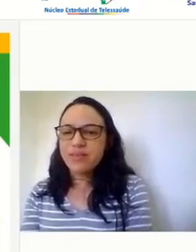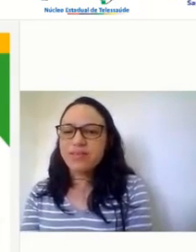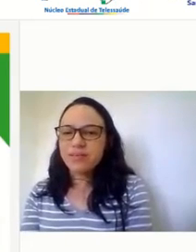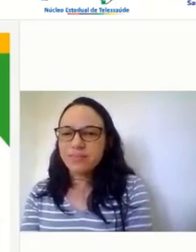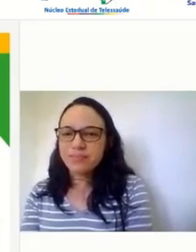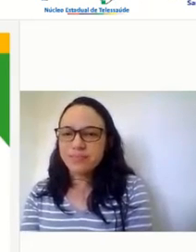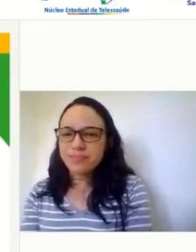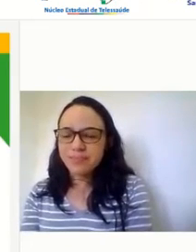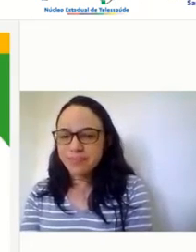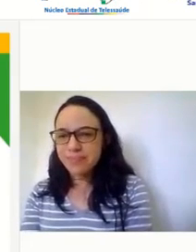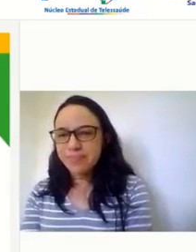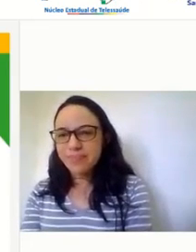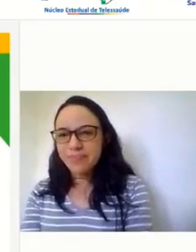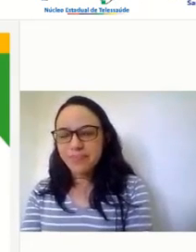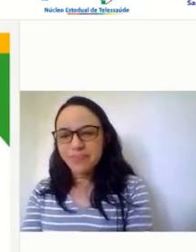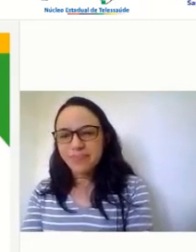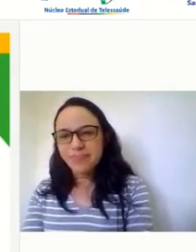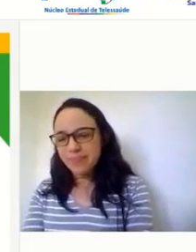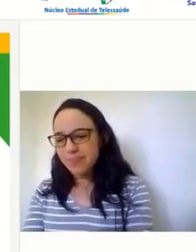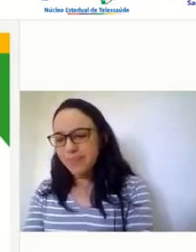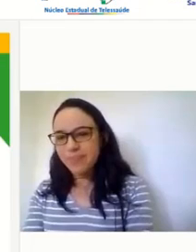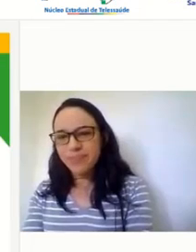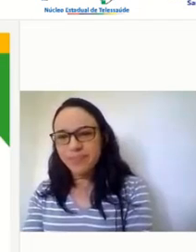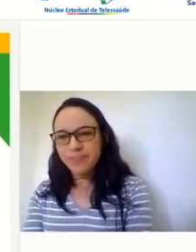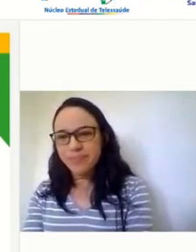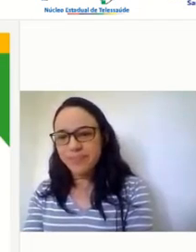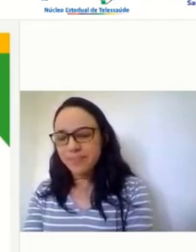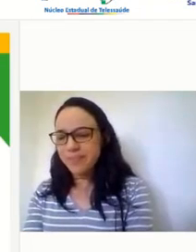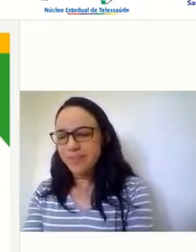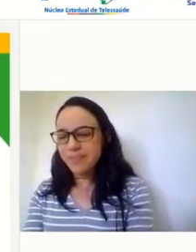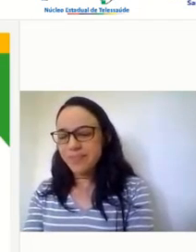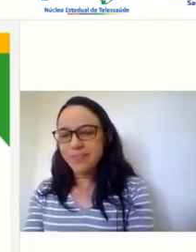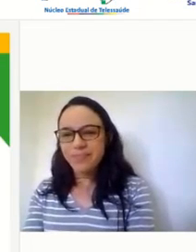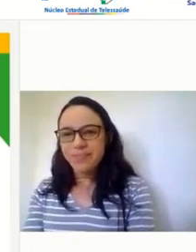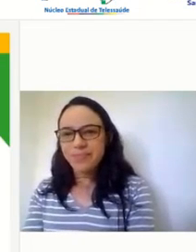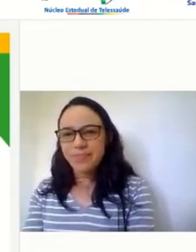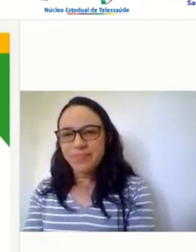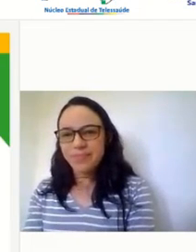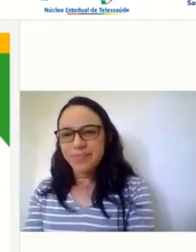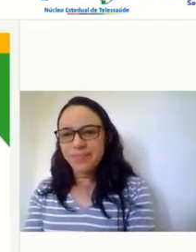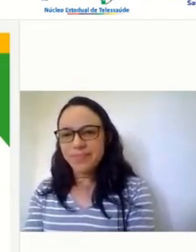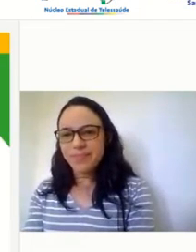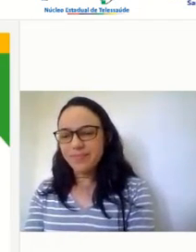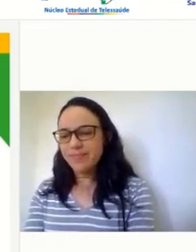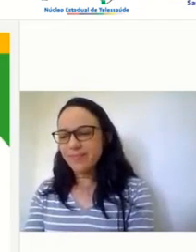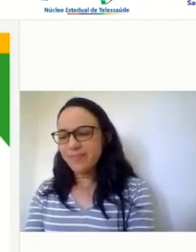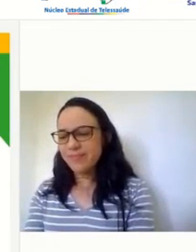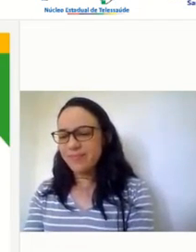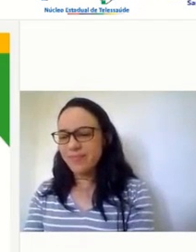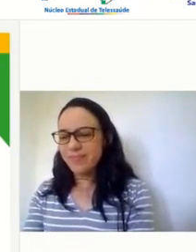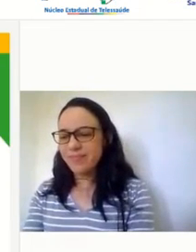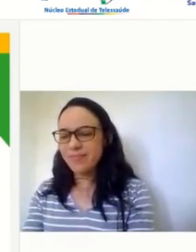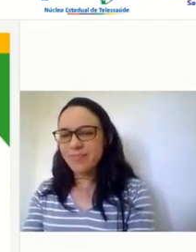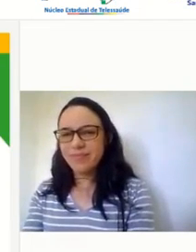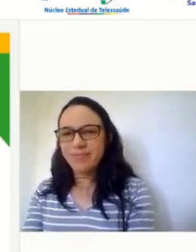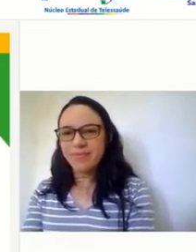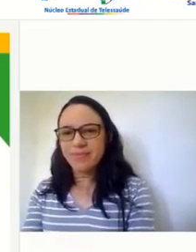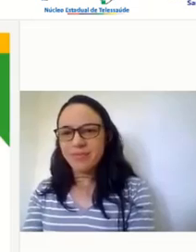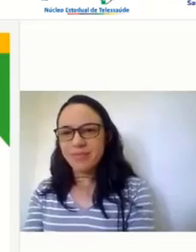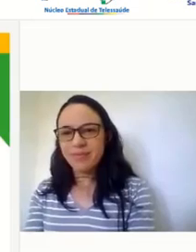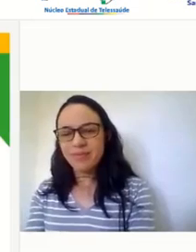gente eu compartilhar aqui minha tela para passar o vídeo o primeiro